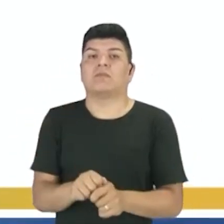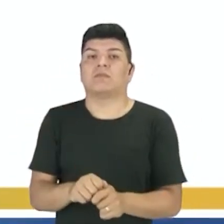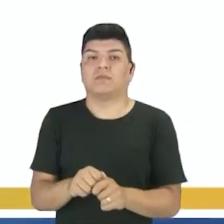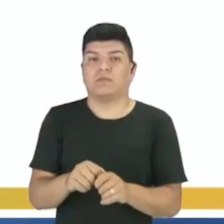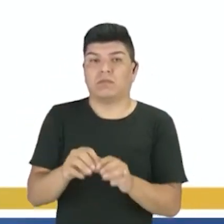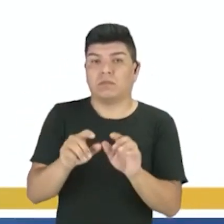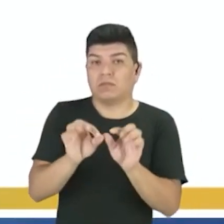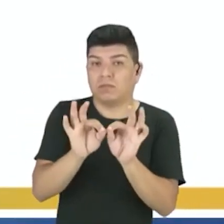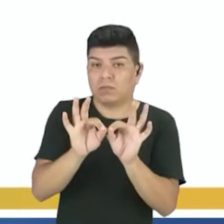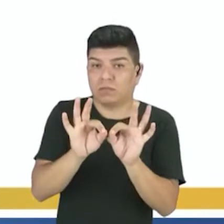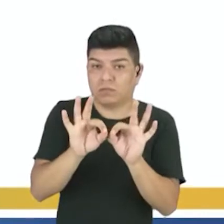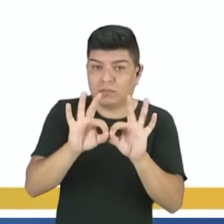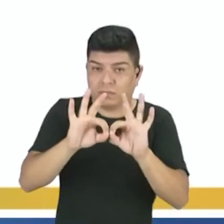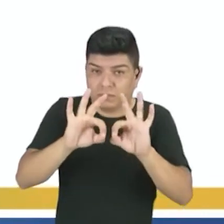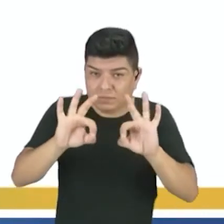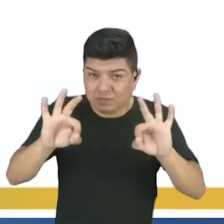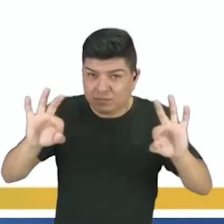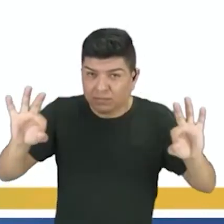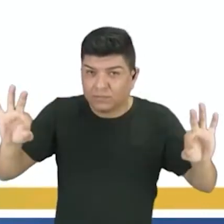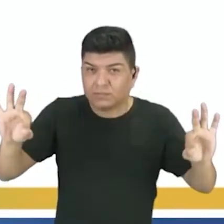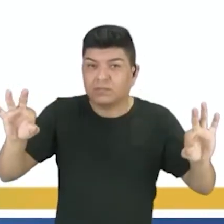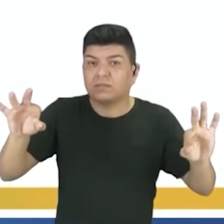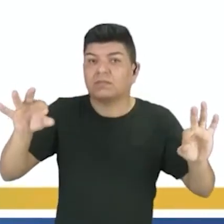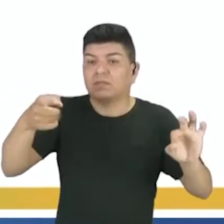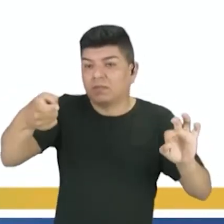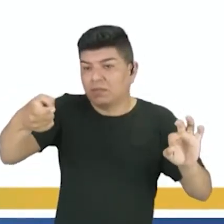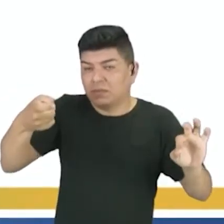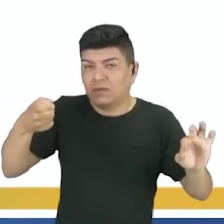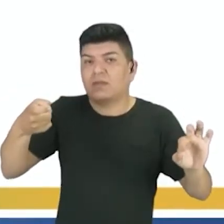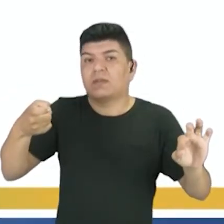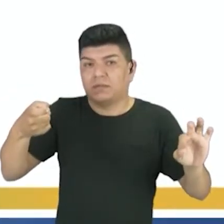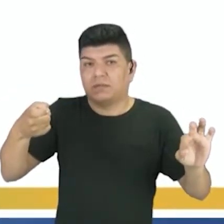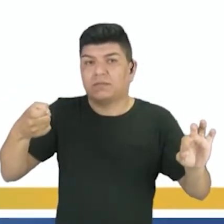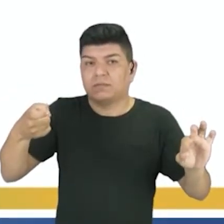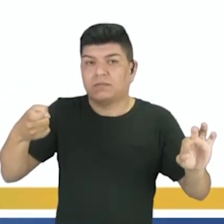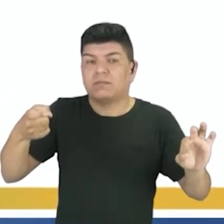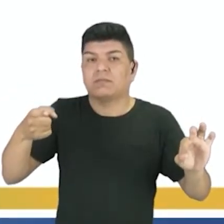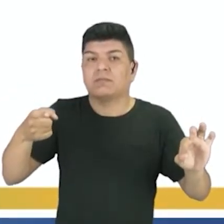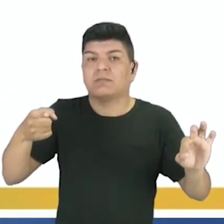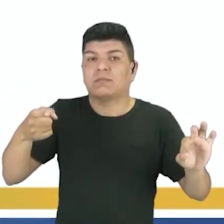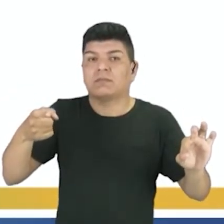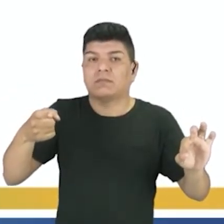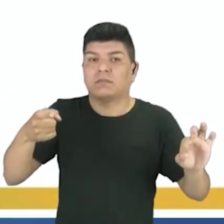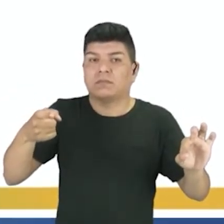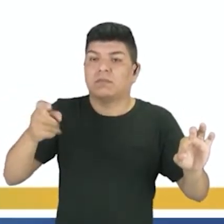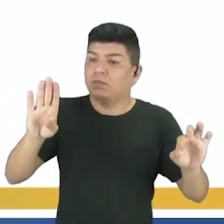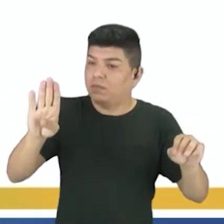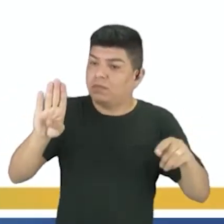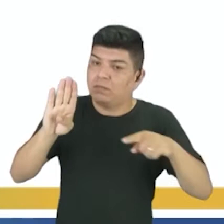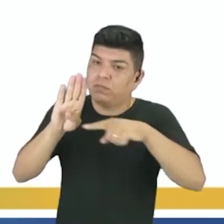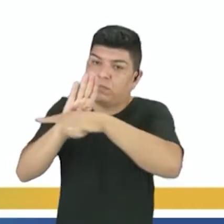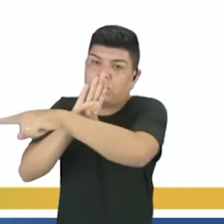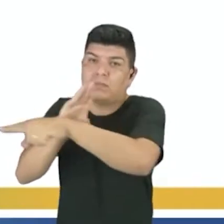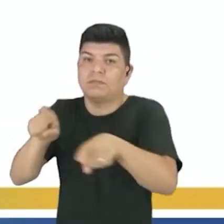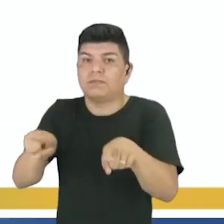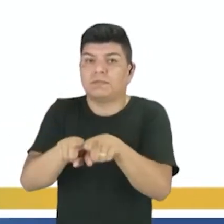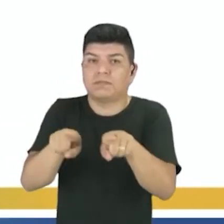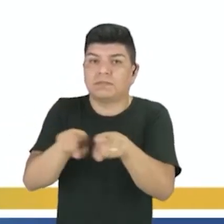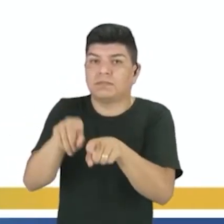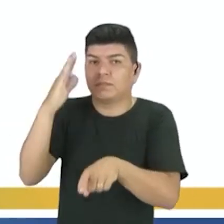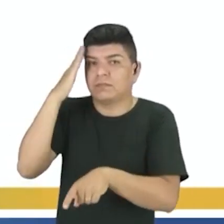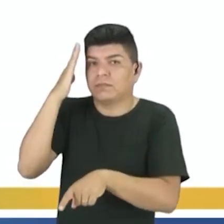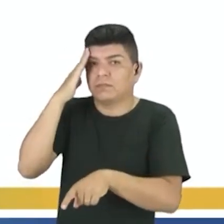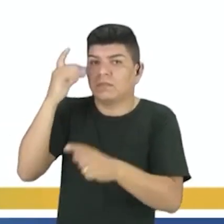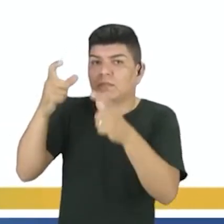uma reta que seja paralela ao eixo x, né? E vou buscar, que passando pelo ponto B também, e vou buscar